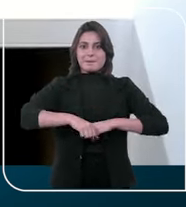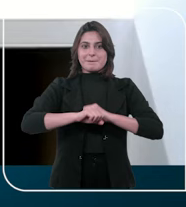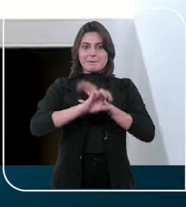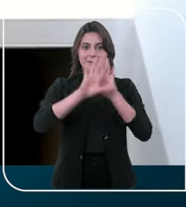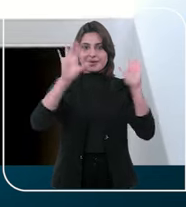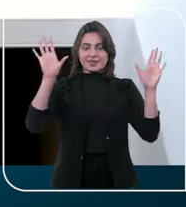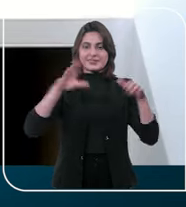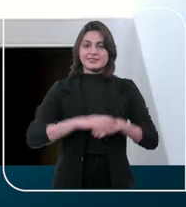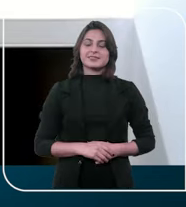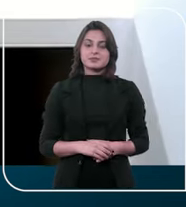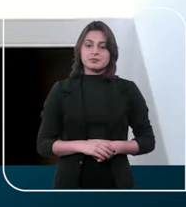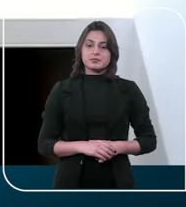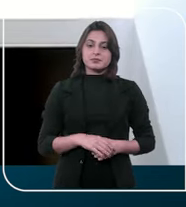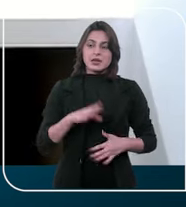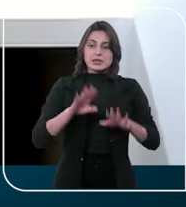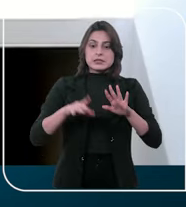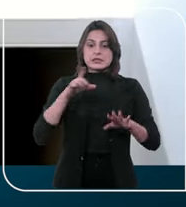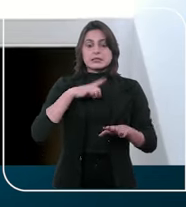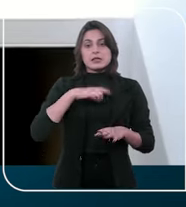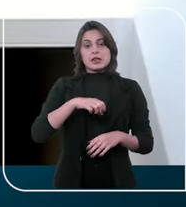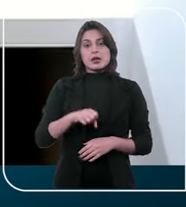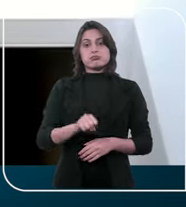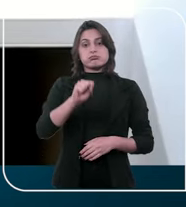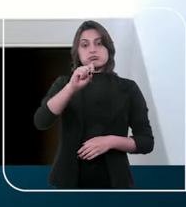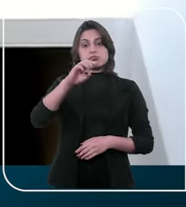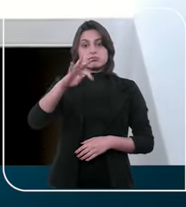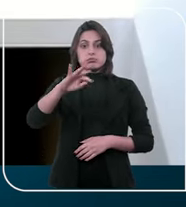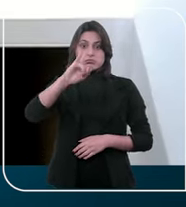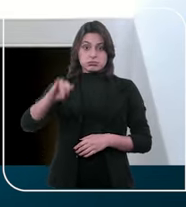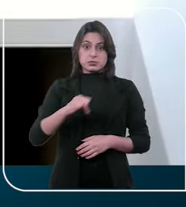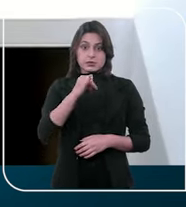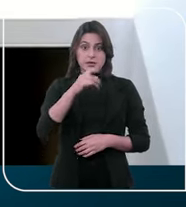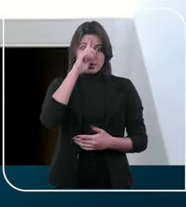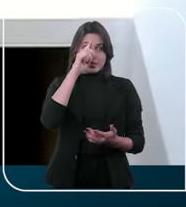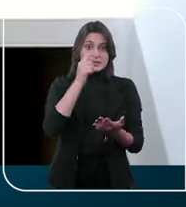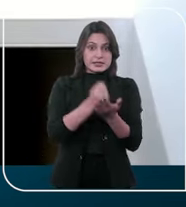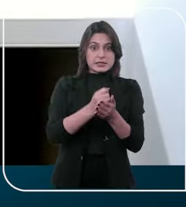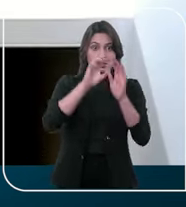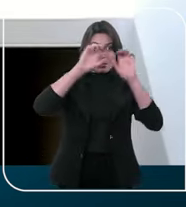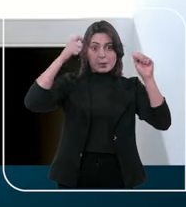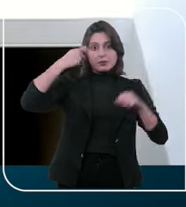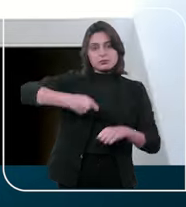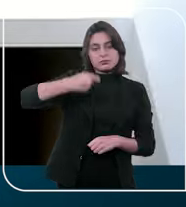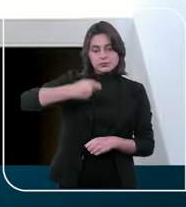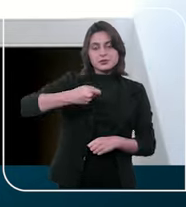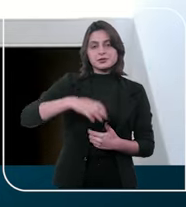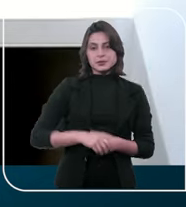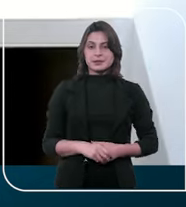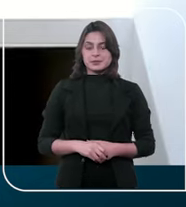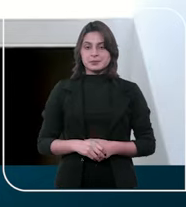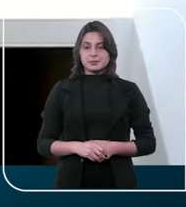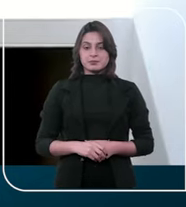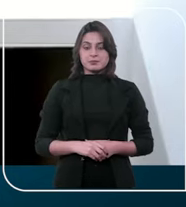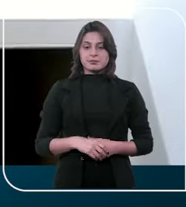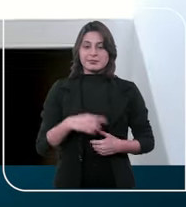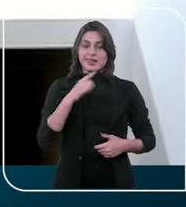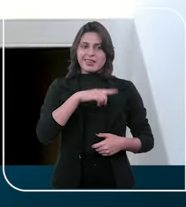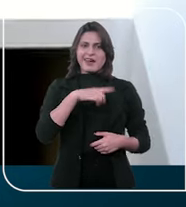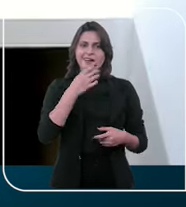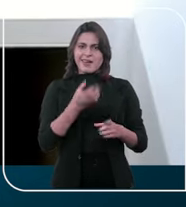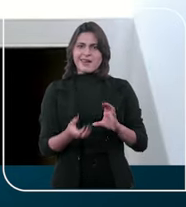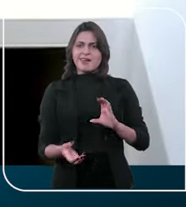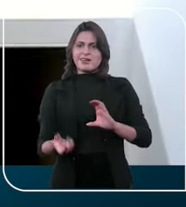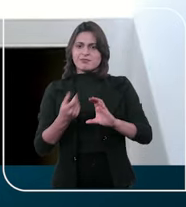de Justiça para decisão sobre o Tribunal do Júri e tem sido um tribunal que, de fato, tem capitaneado as principais mudanças no